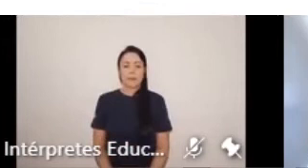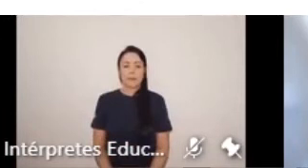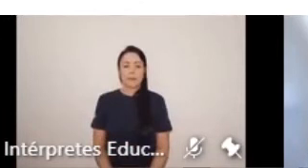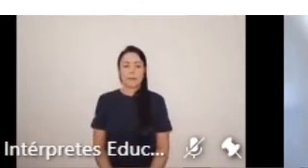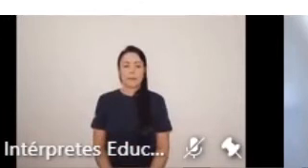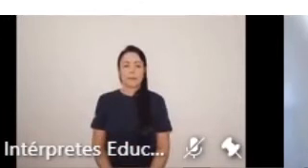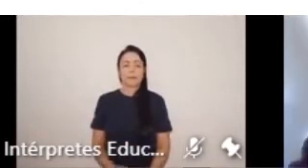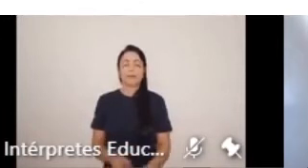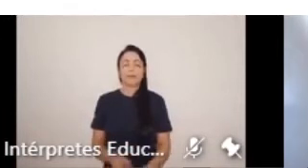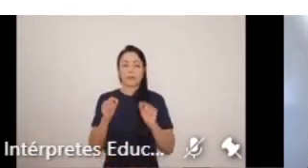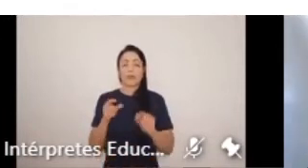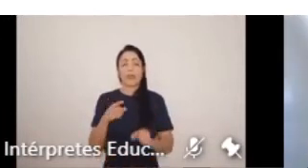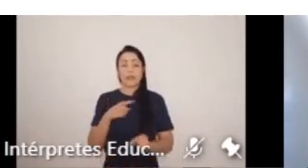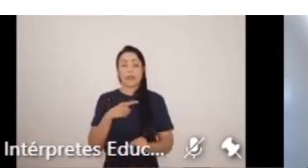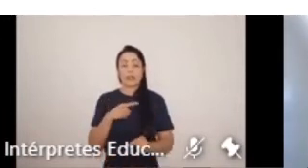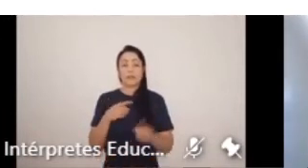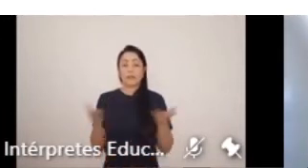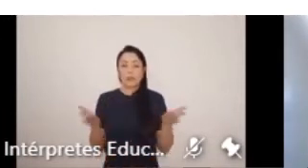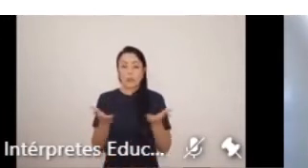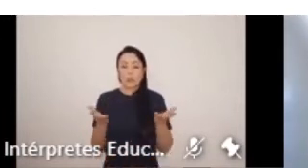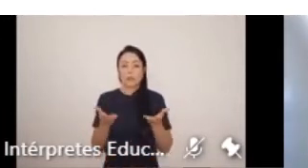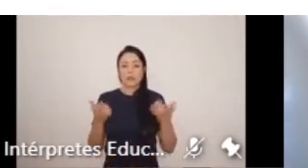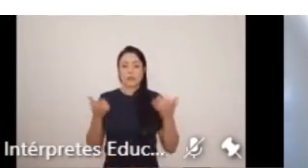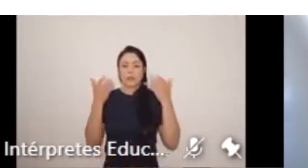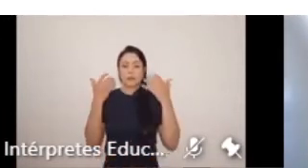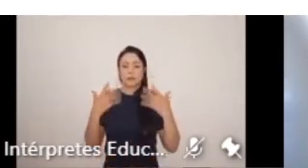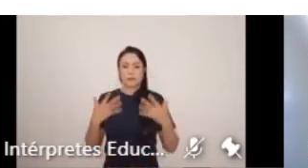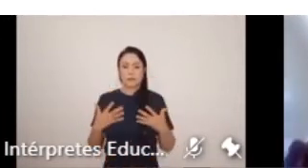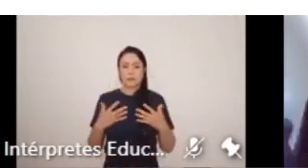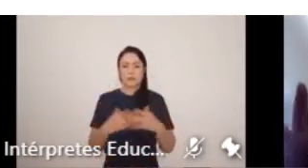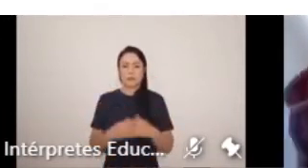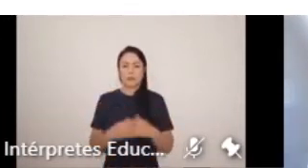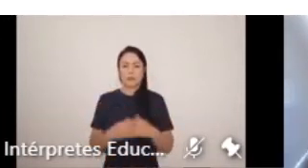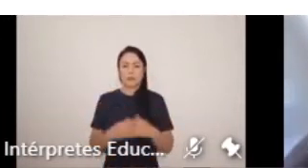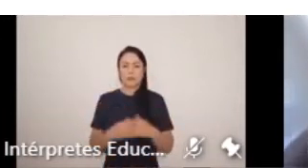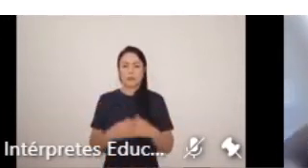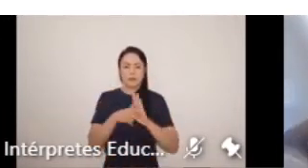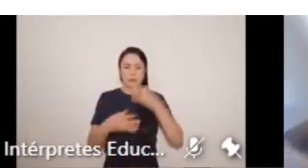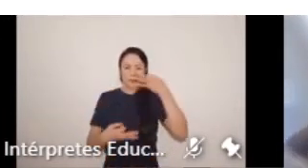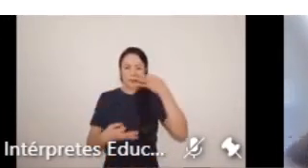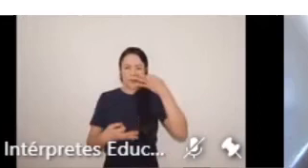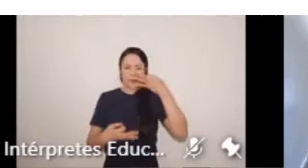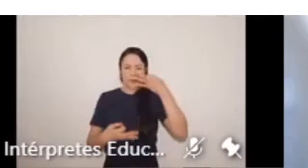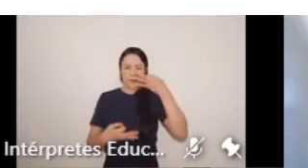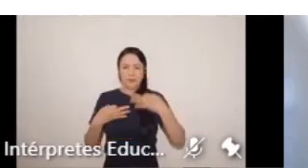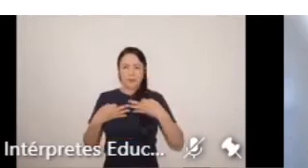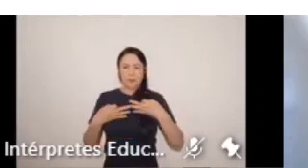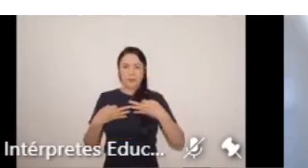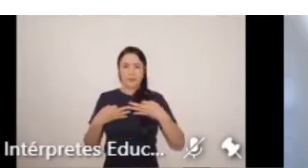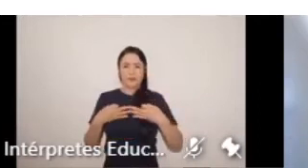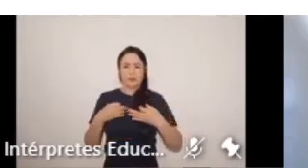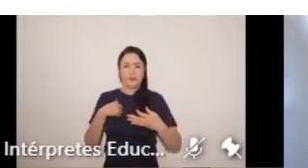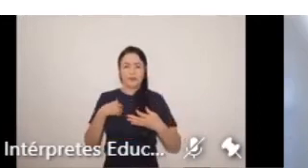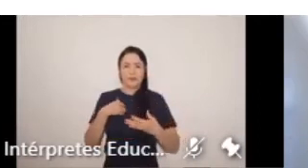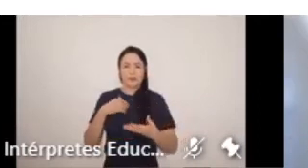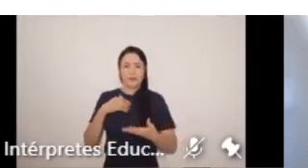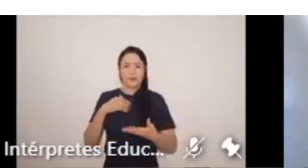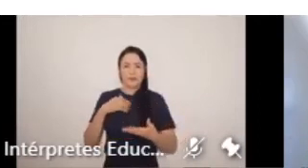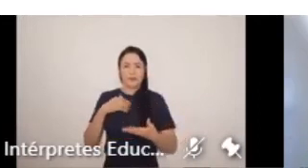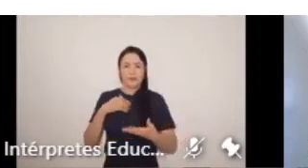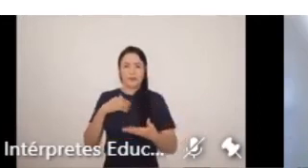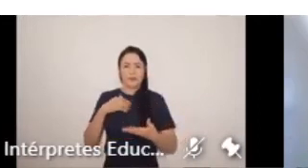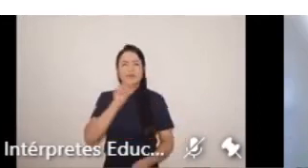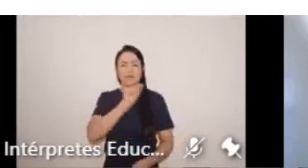relação ao que a gente tem hoje delineado no Poder Judiciário, e eu vou apresentar aqui um pouco, acredito que muitas pessoas